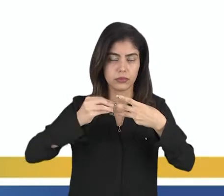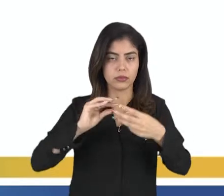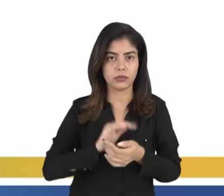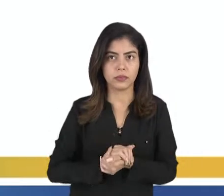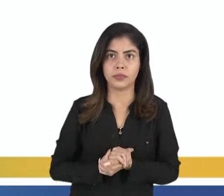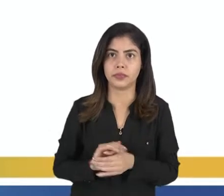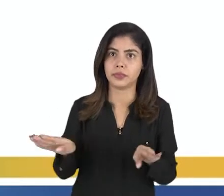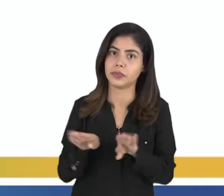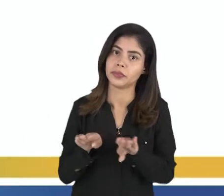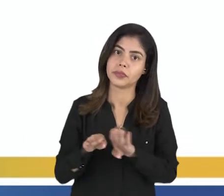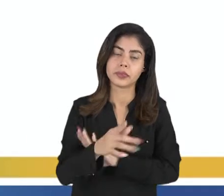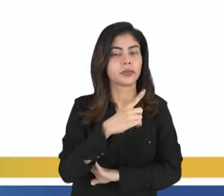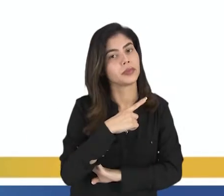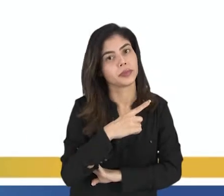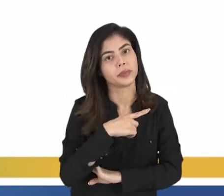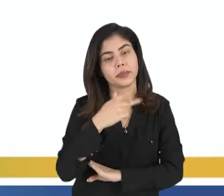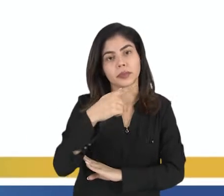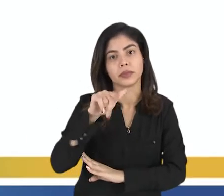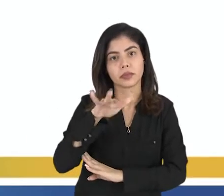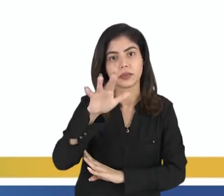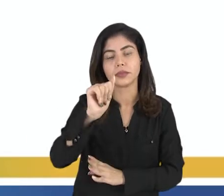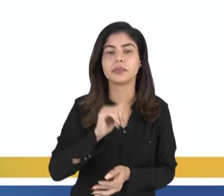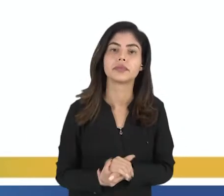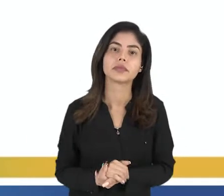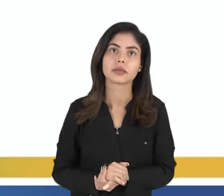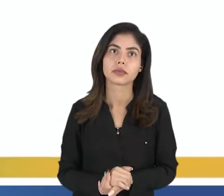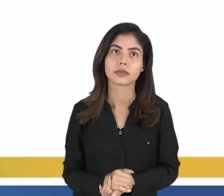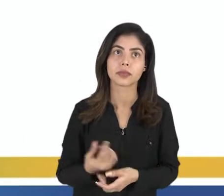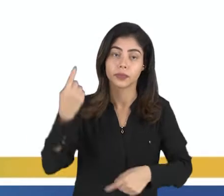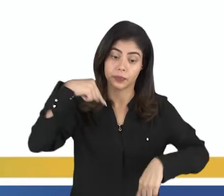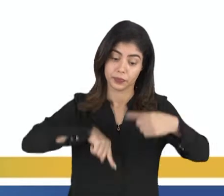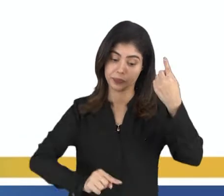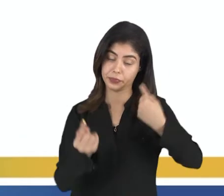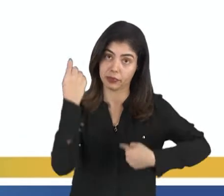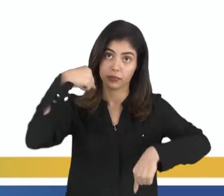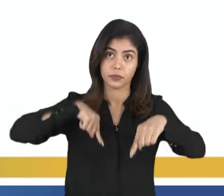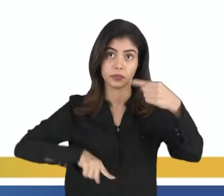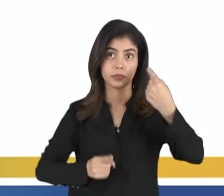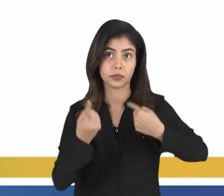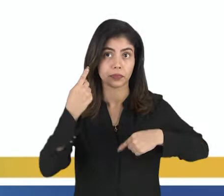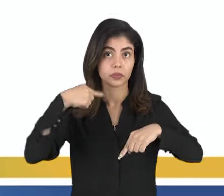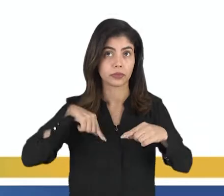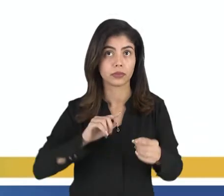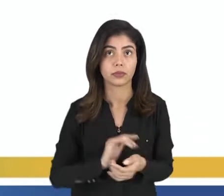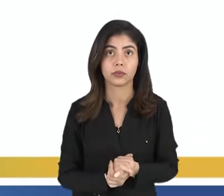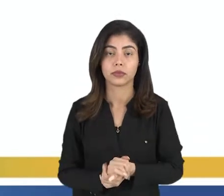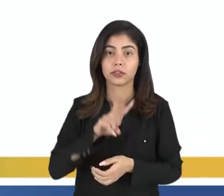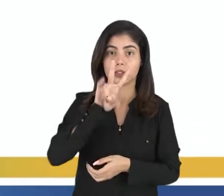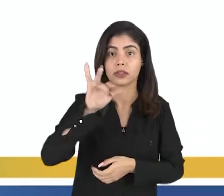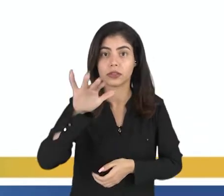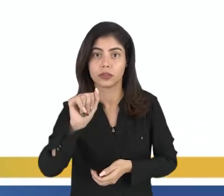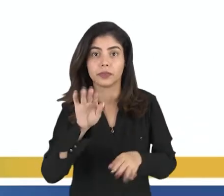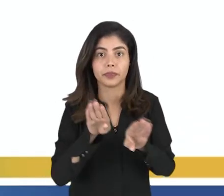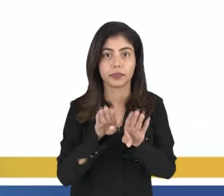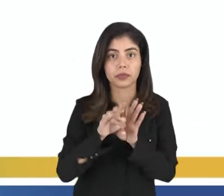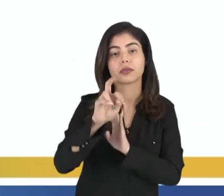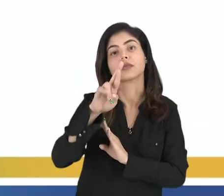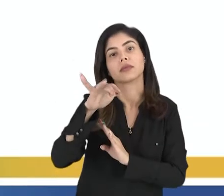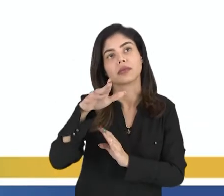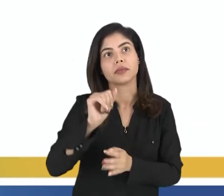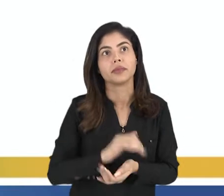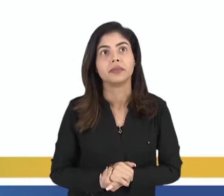são suspensas num líquido que nós chamamos de plasma. Ele circula por todo o nosso corpo através das veias e das